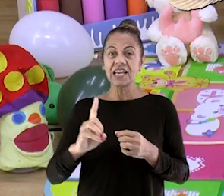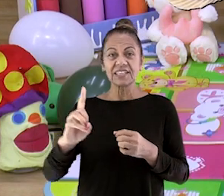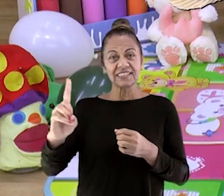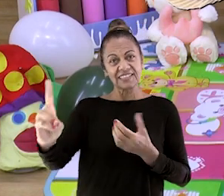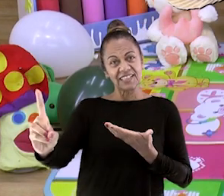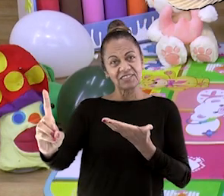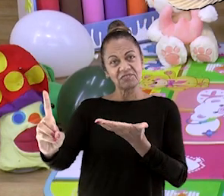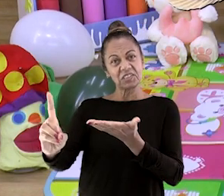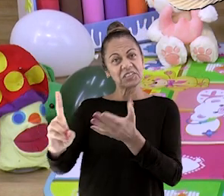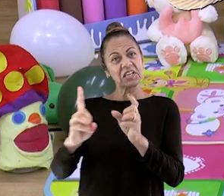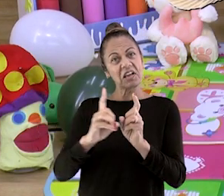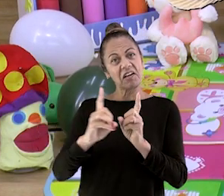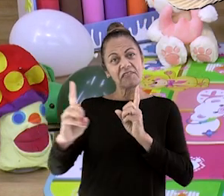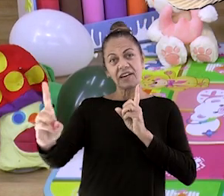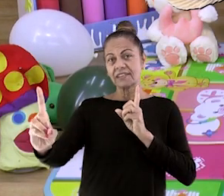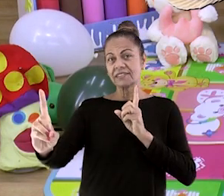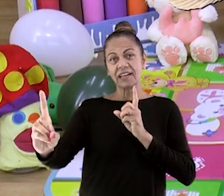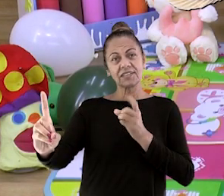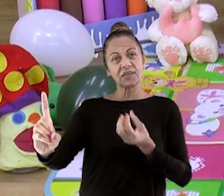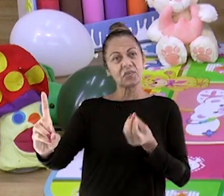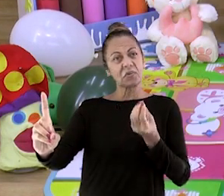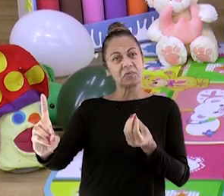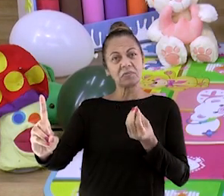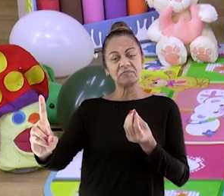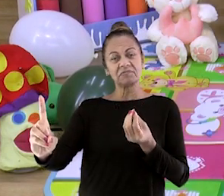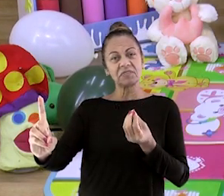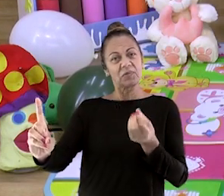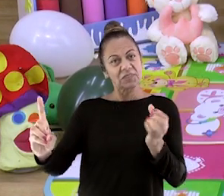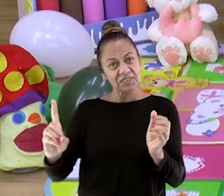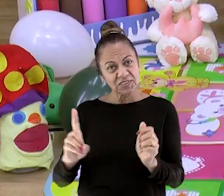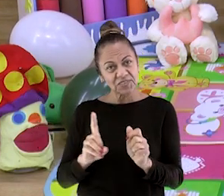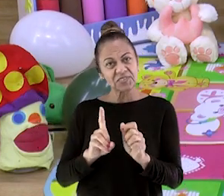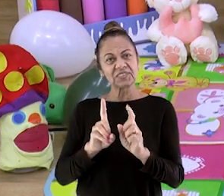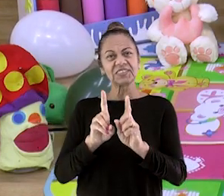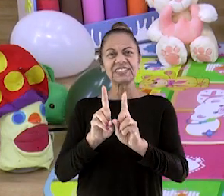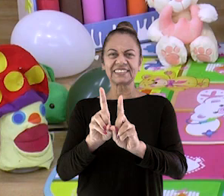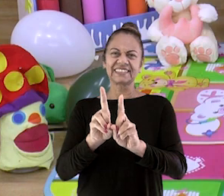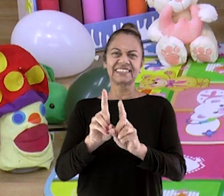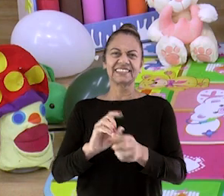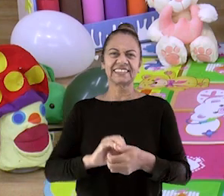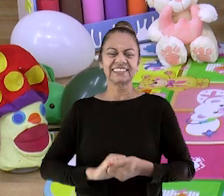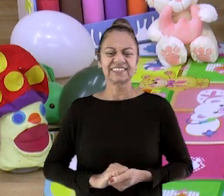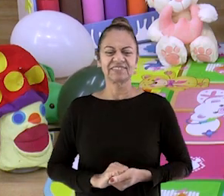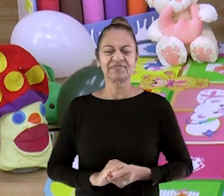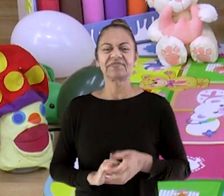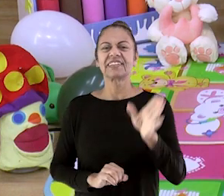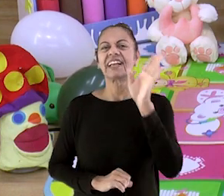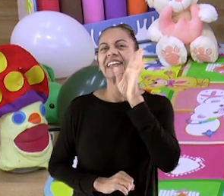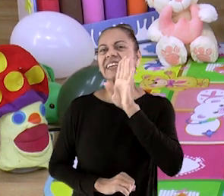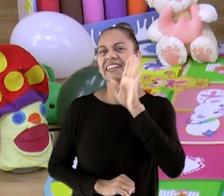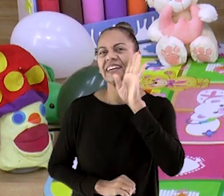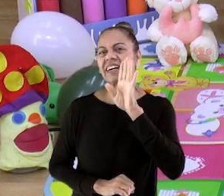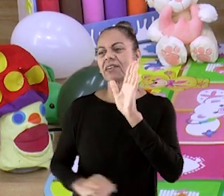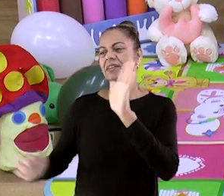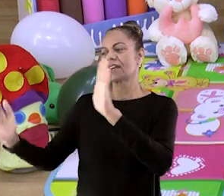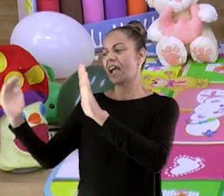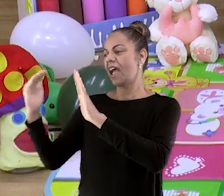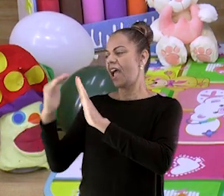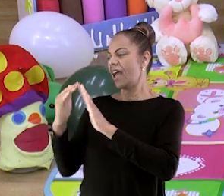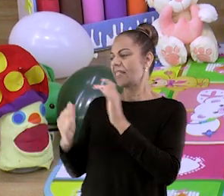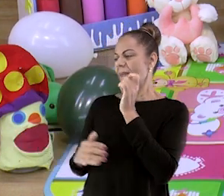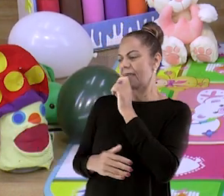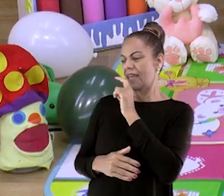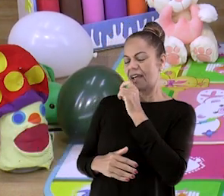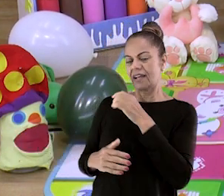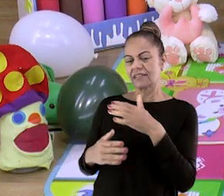sem a tua sem a tua companhia muito legal gente que cada engraçada